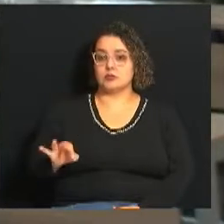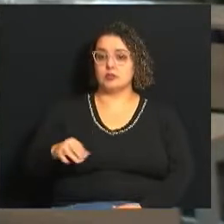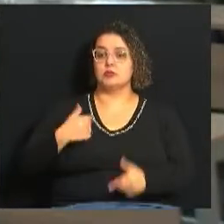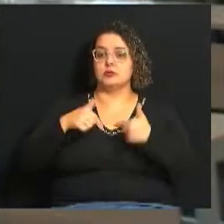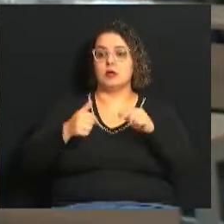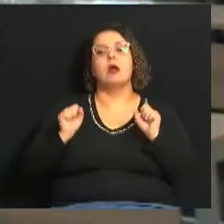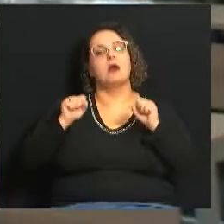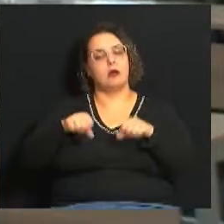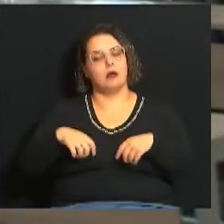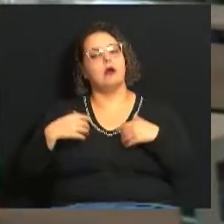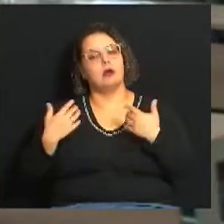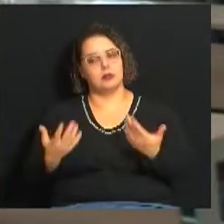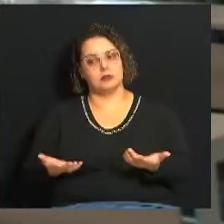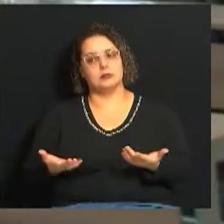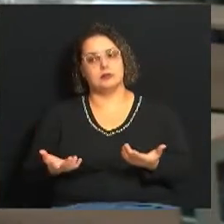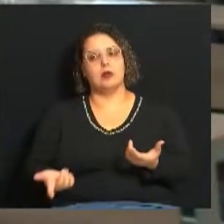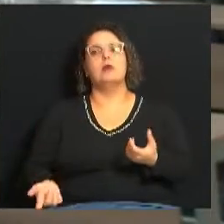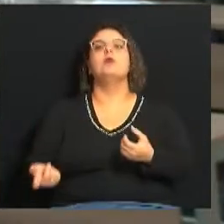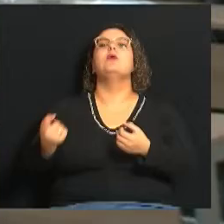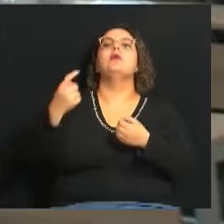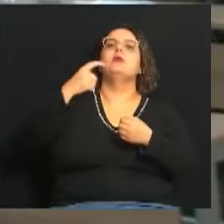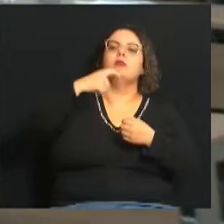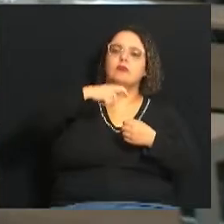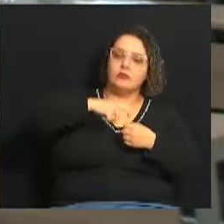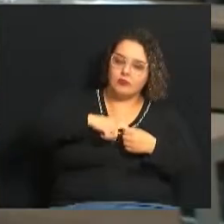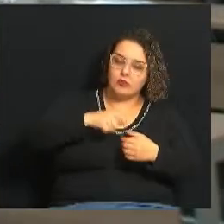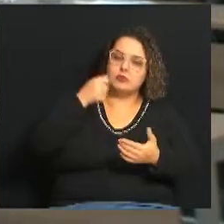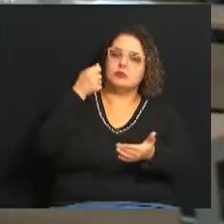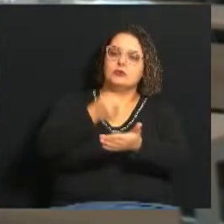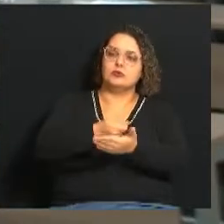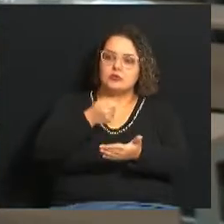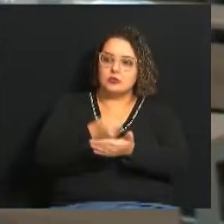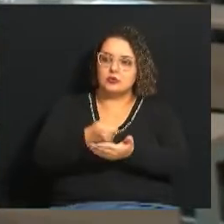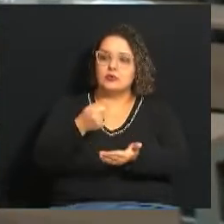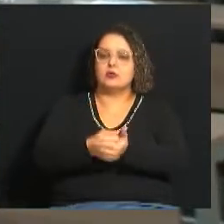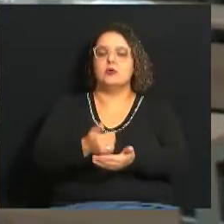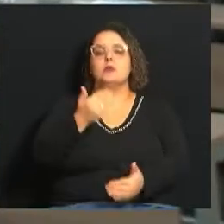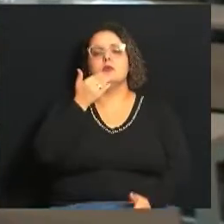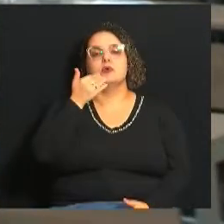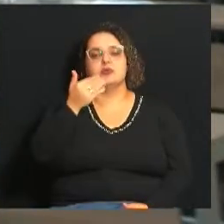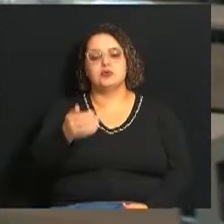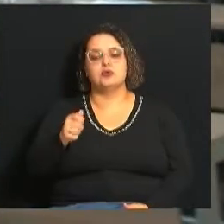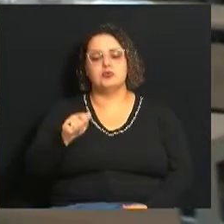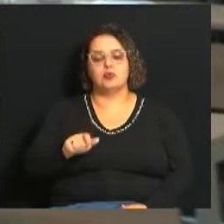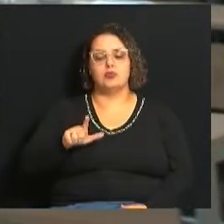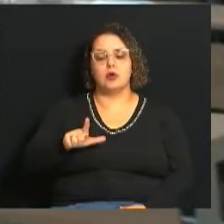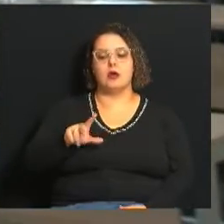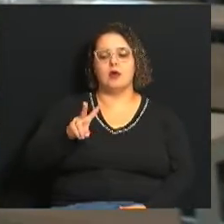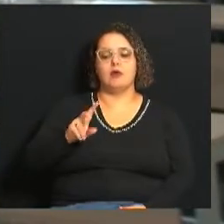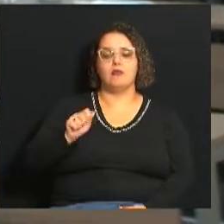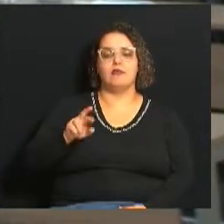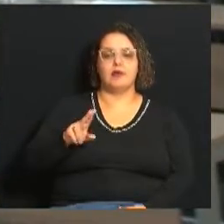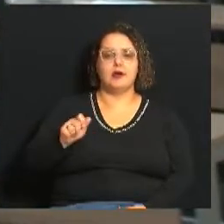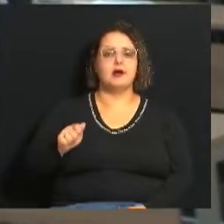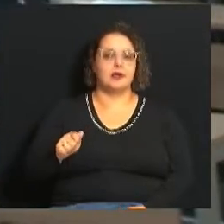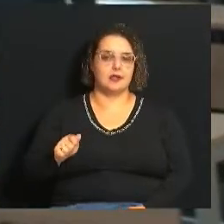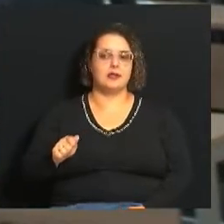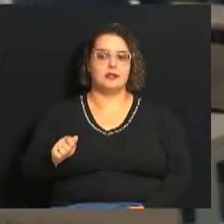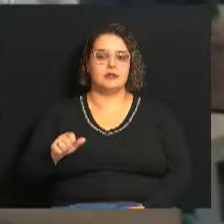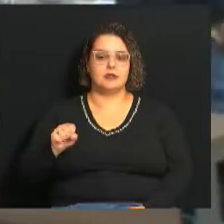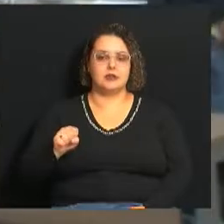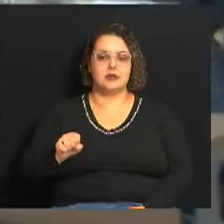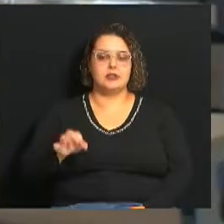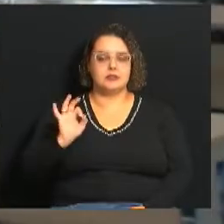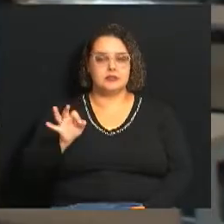sim volta a obrigatoriedade das pessoas requererem o licenciamento dos seus alvarás,